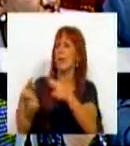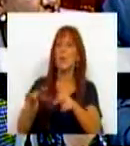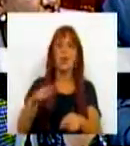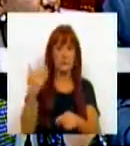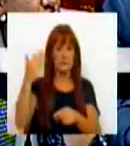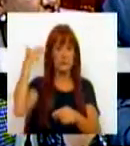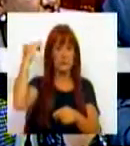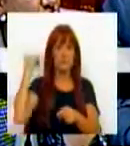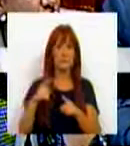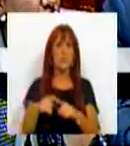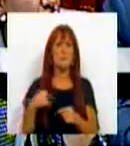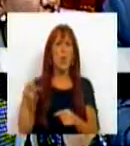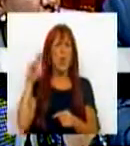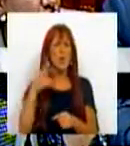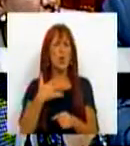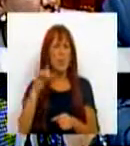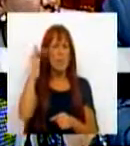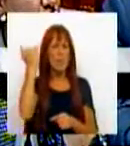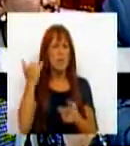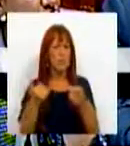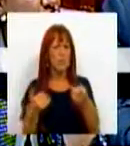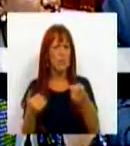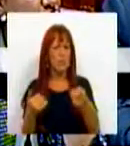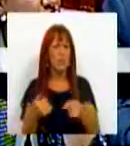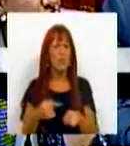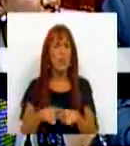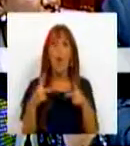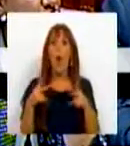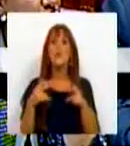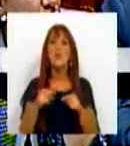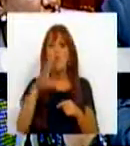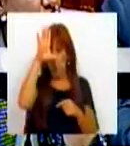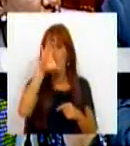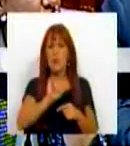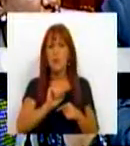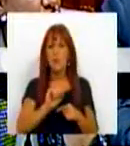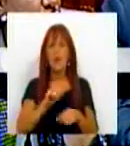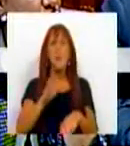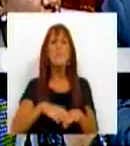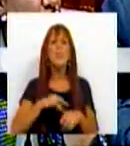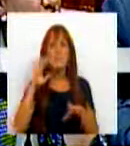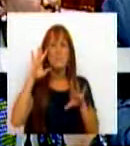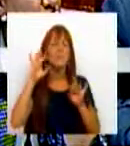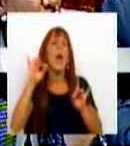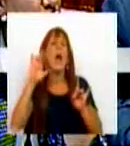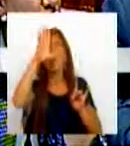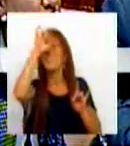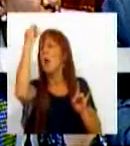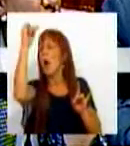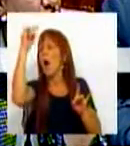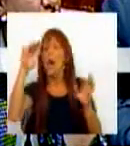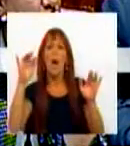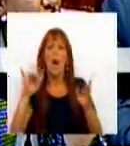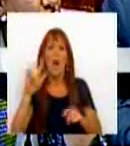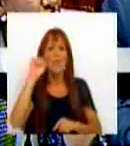Outro dia, até ouvi o Dr. Pedro Passos Coelho censurar o Governo pela opção do Governo com a